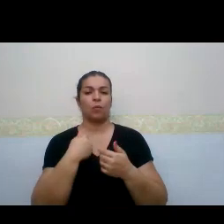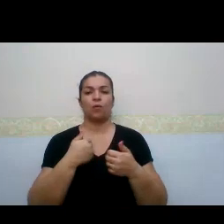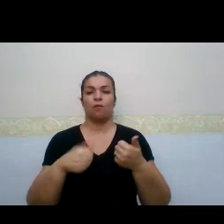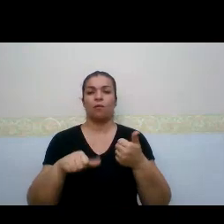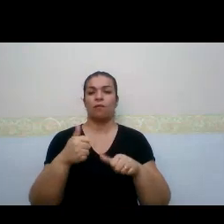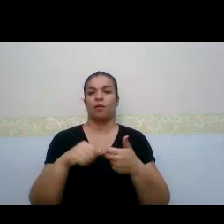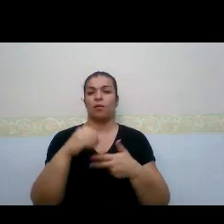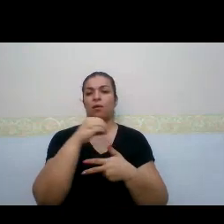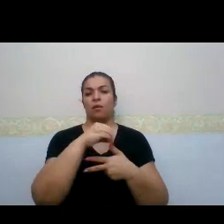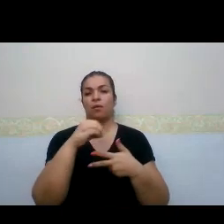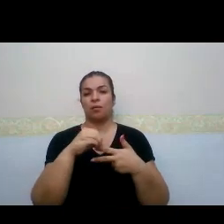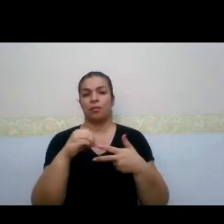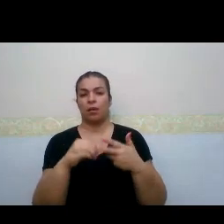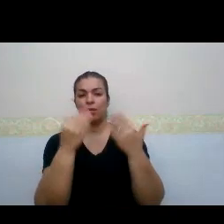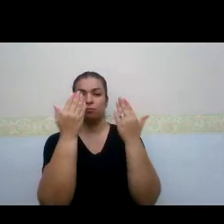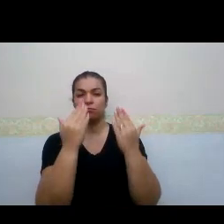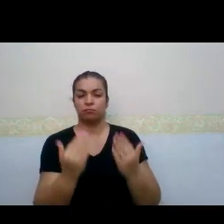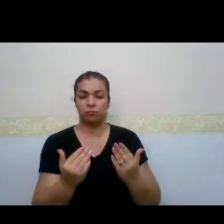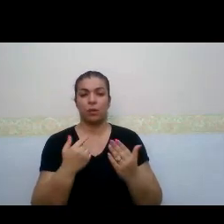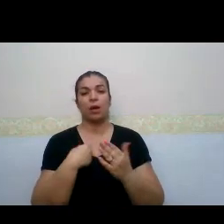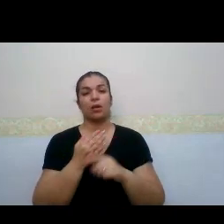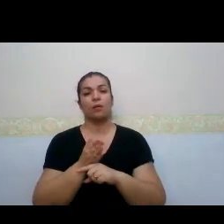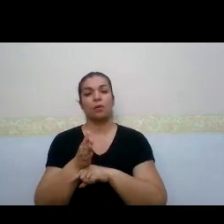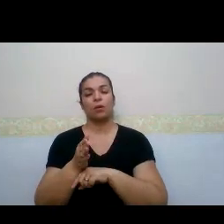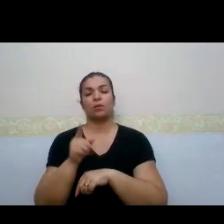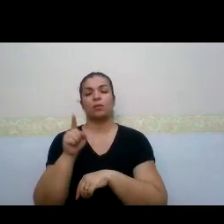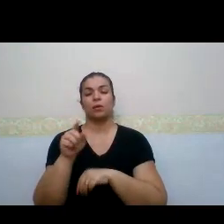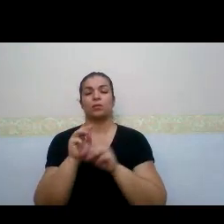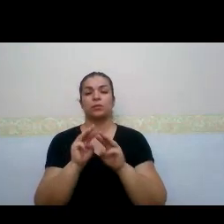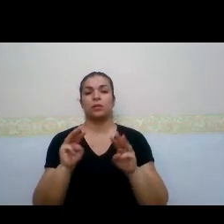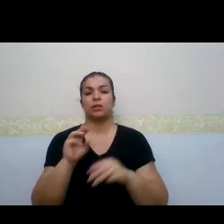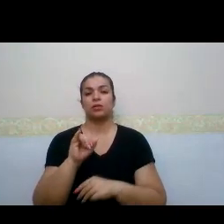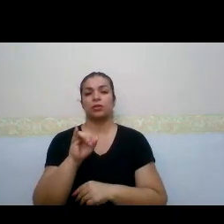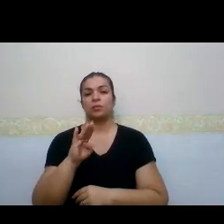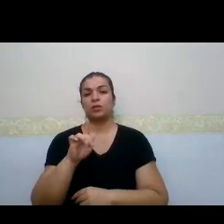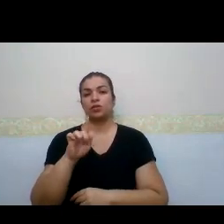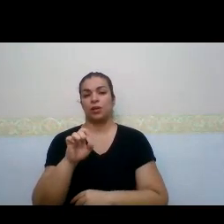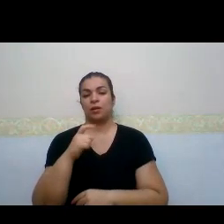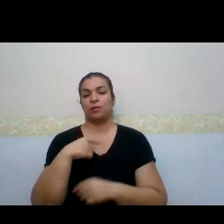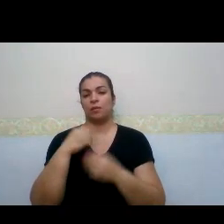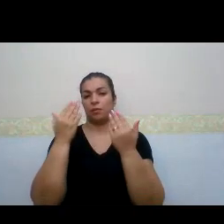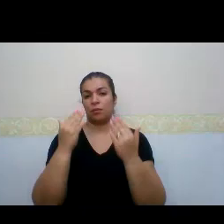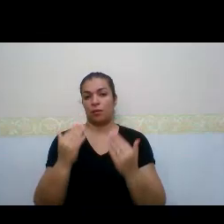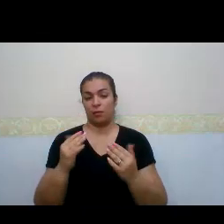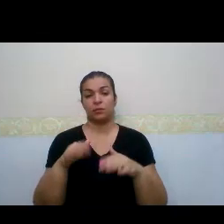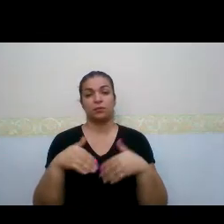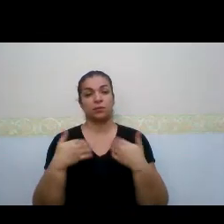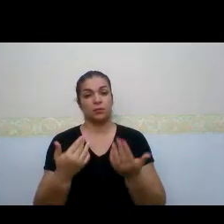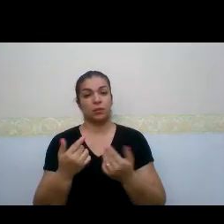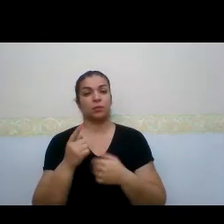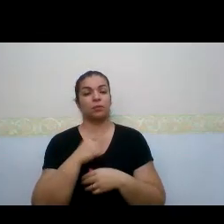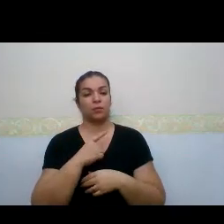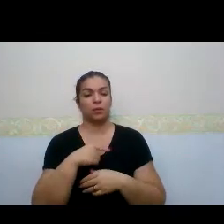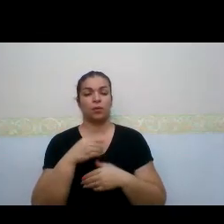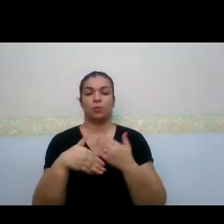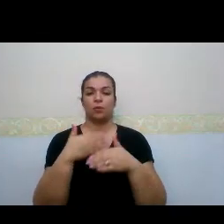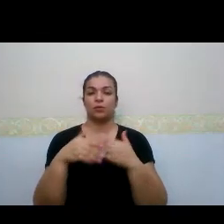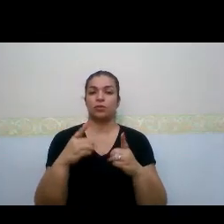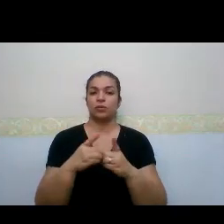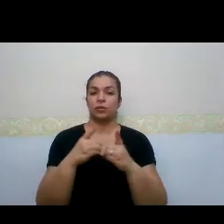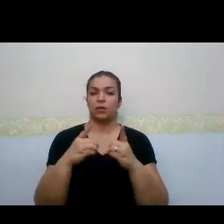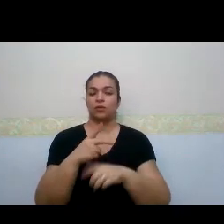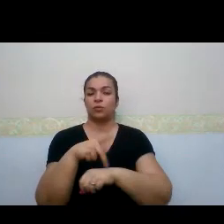eu vou ao site do IBGE e faço análise. Então, eu aplico um processo didático, pedagógico, de